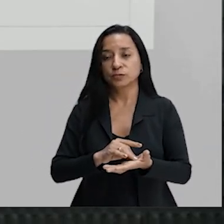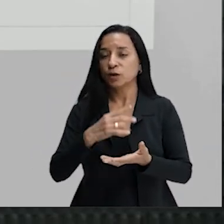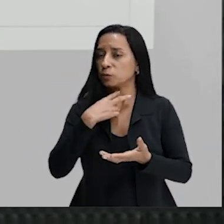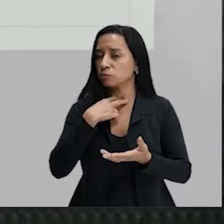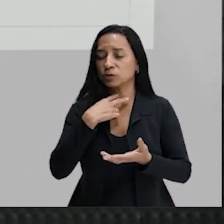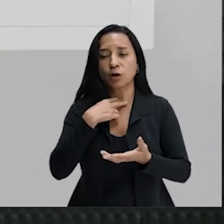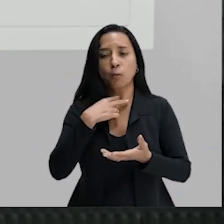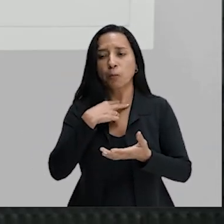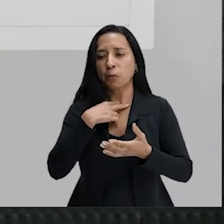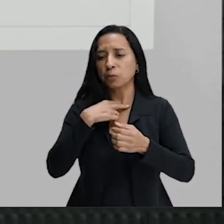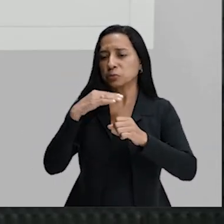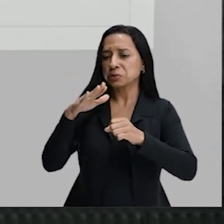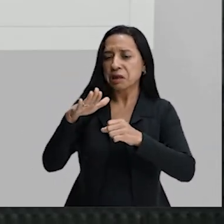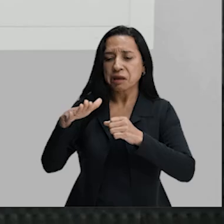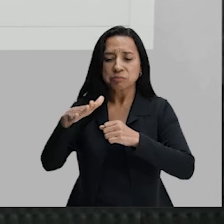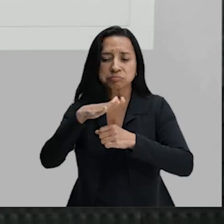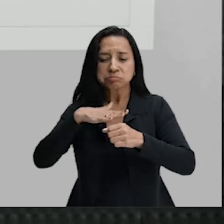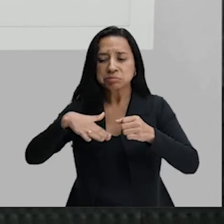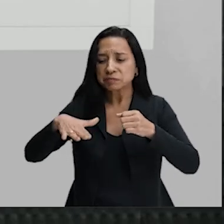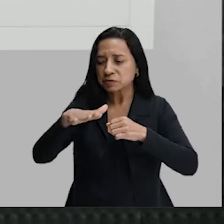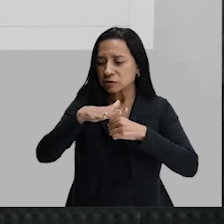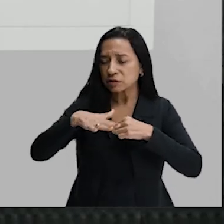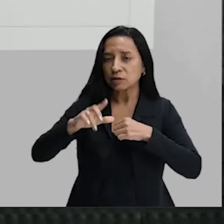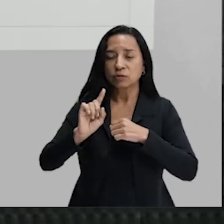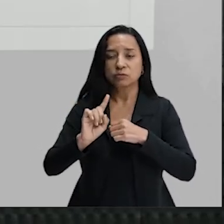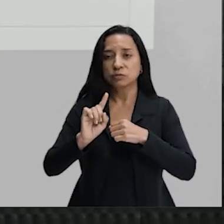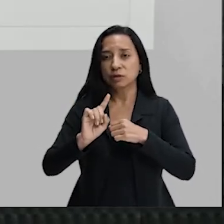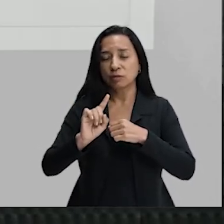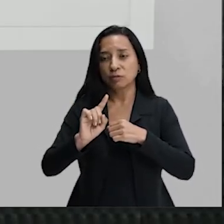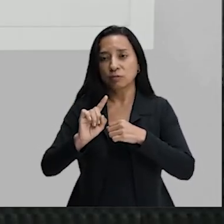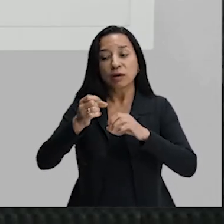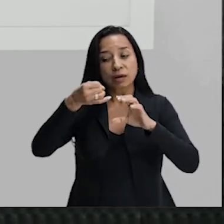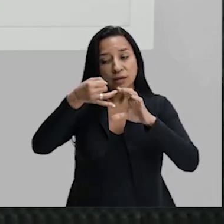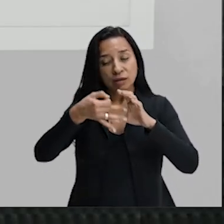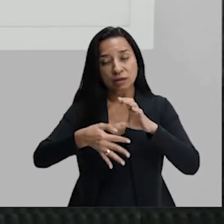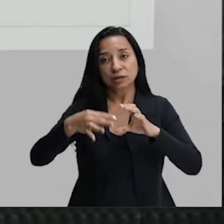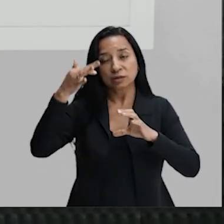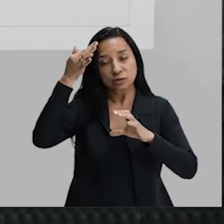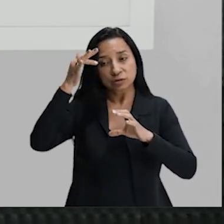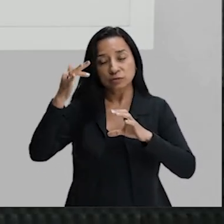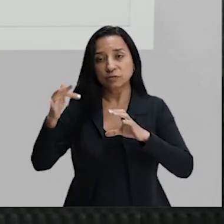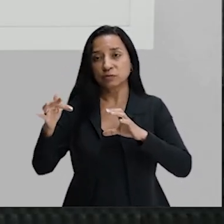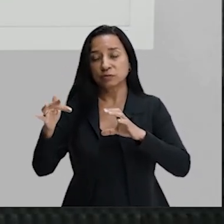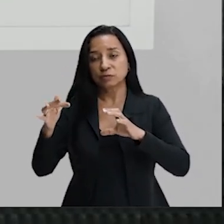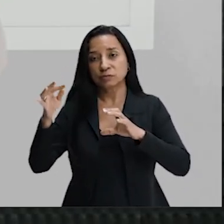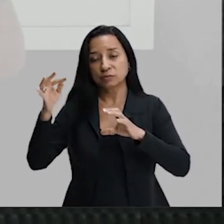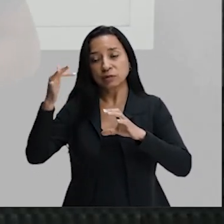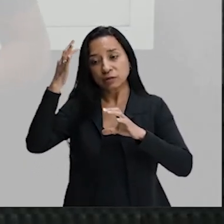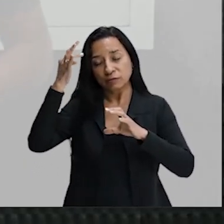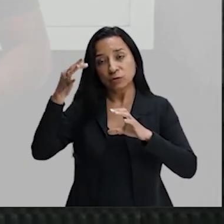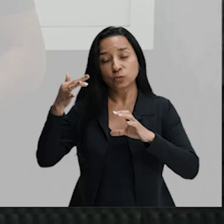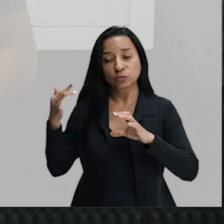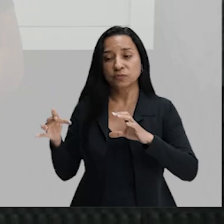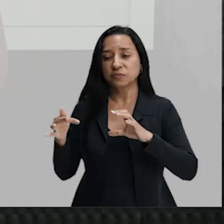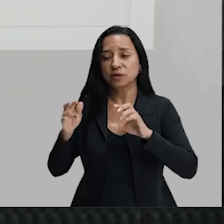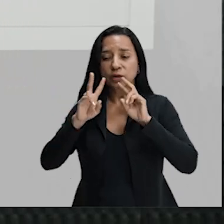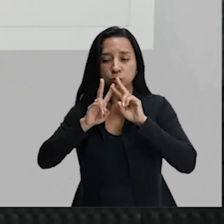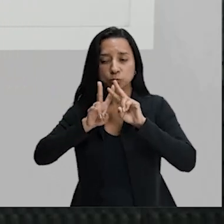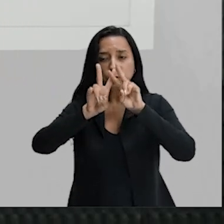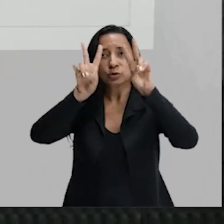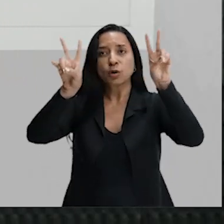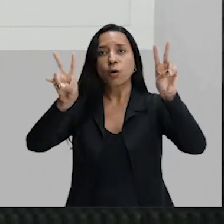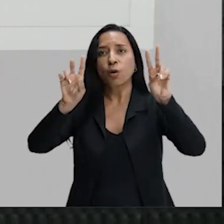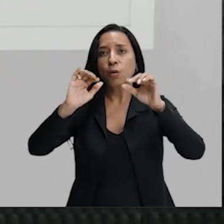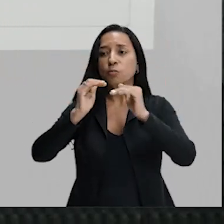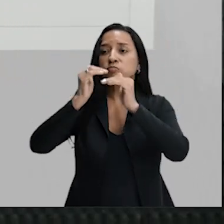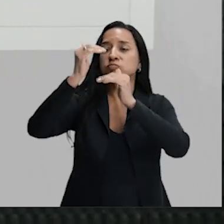ser superficial. Uma das grandes características da filosofia é não abarcar a superficialidade. Eu não posso ficar olhando só